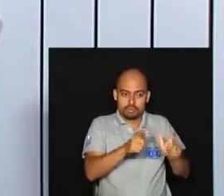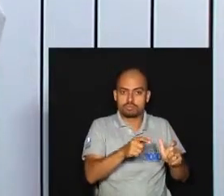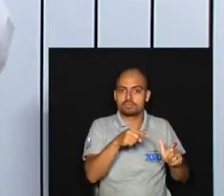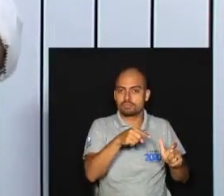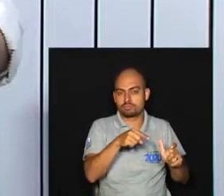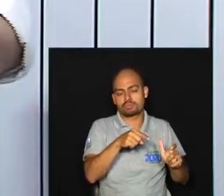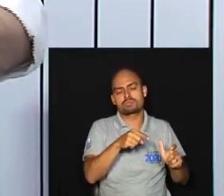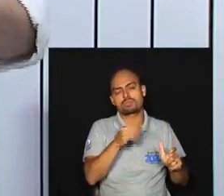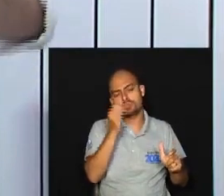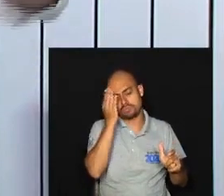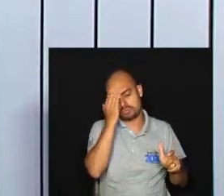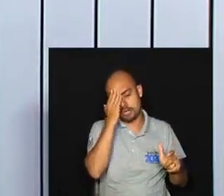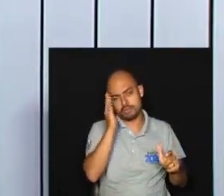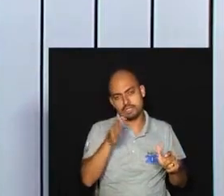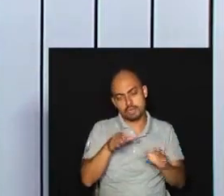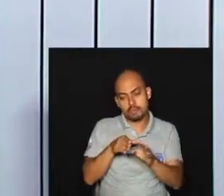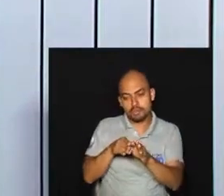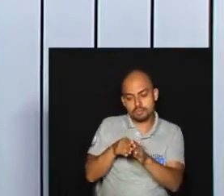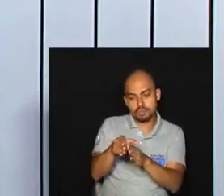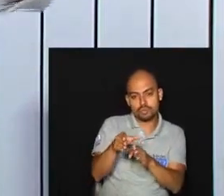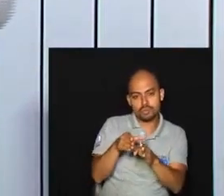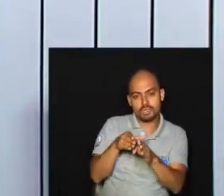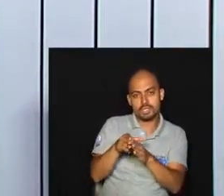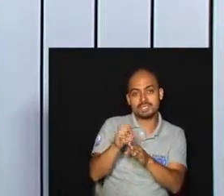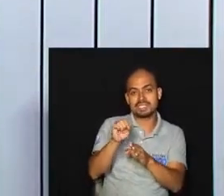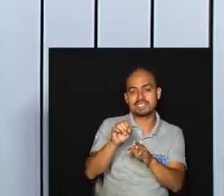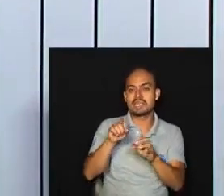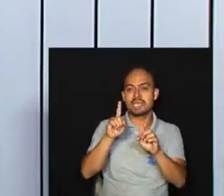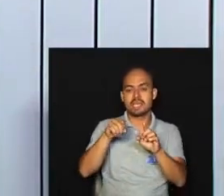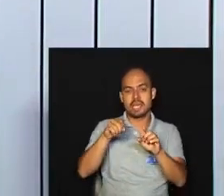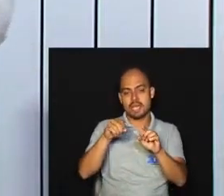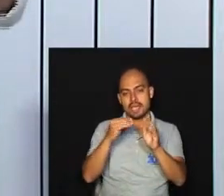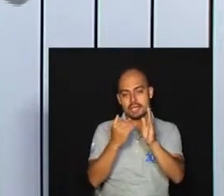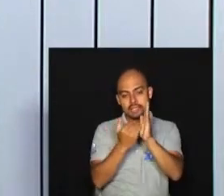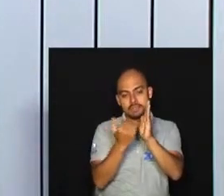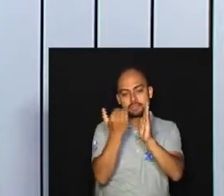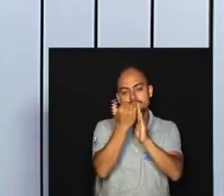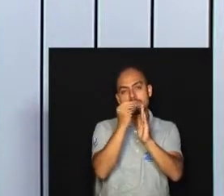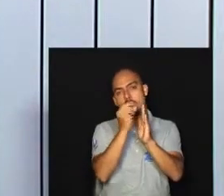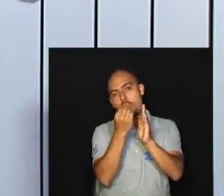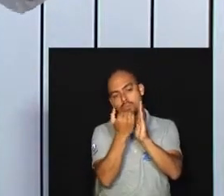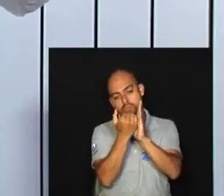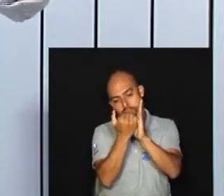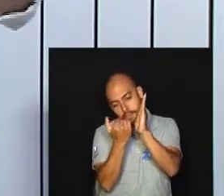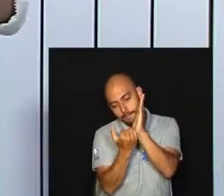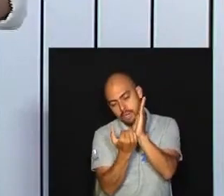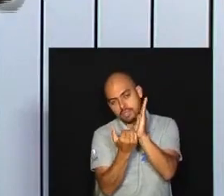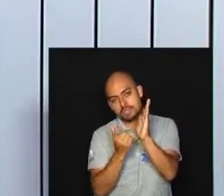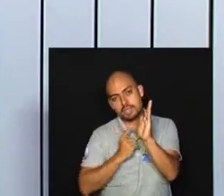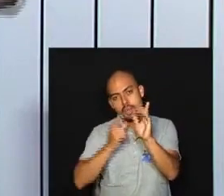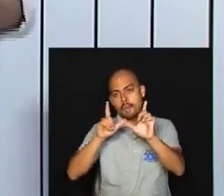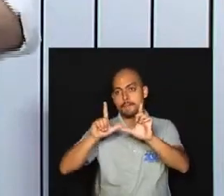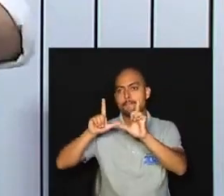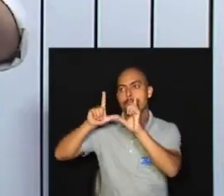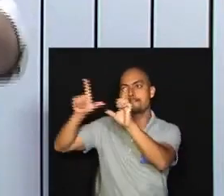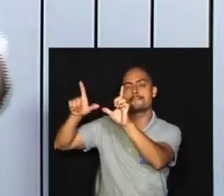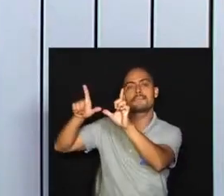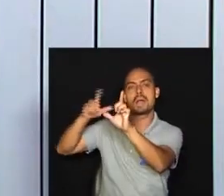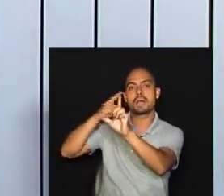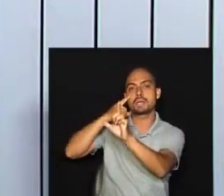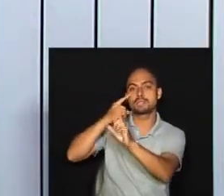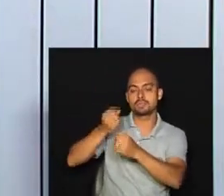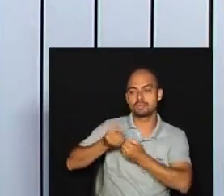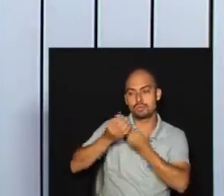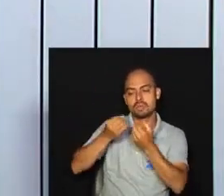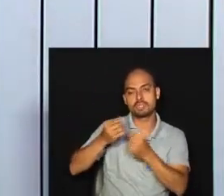votação, você tem uma orientação se a sua sala fica no andar de cima, fica no andar de baixo. Geralmente tem uma placa informando onde